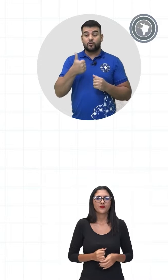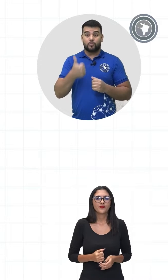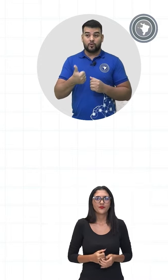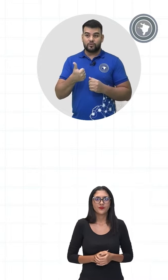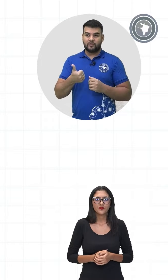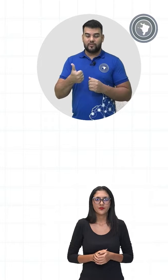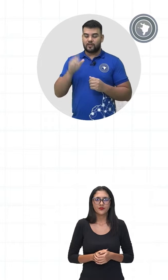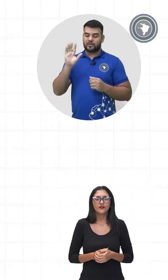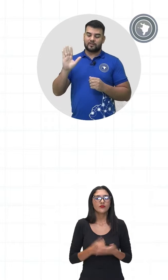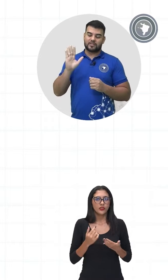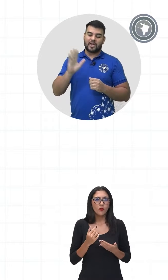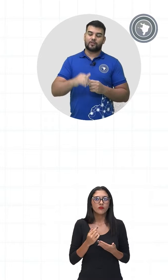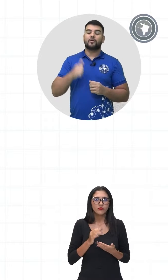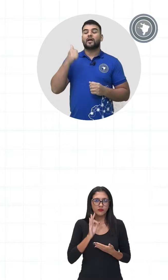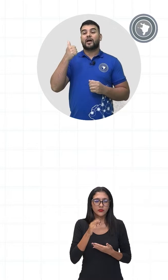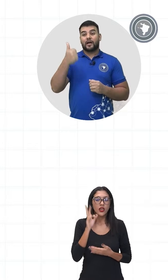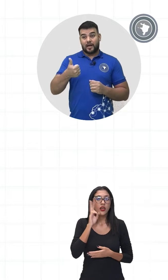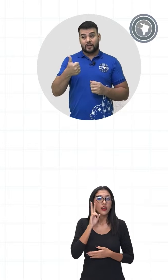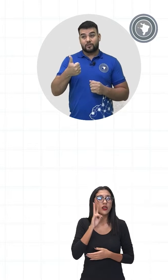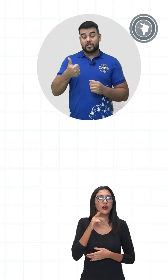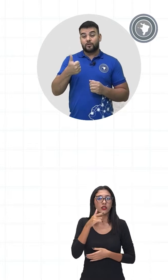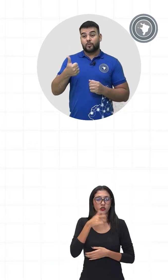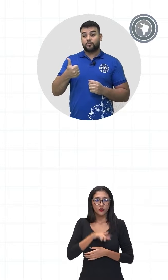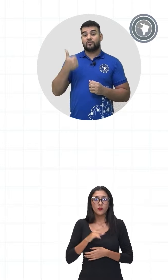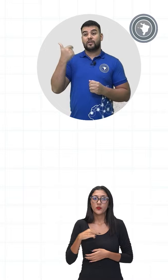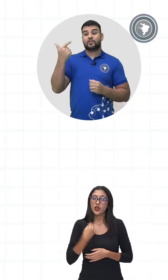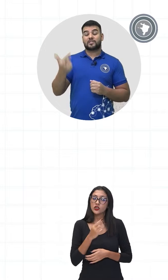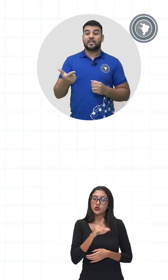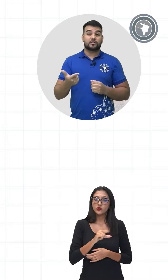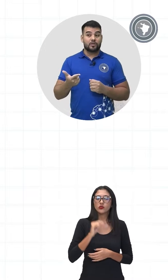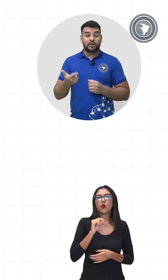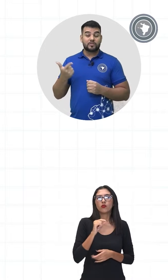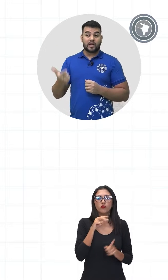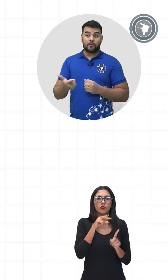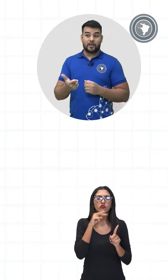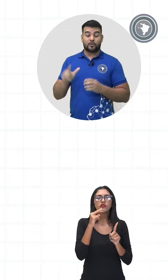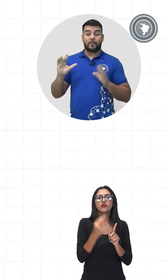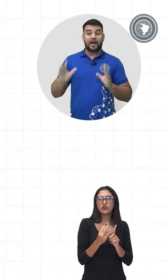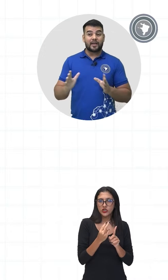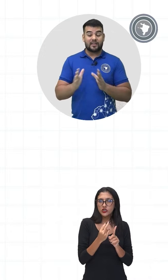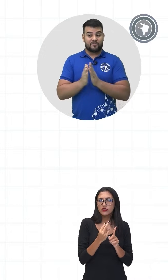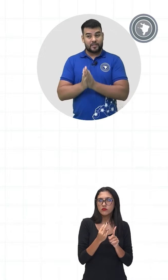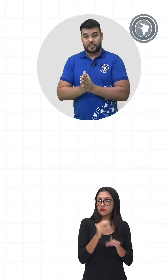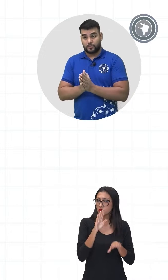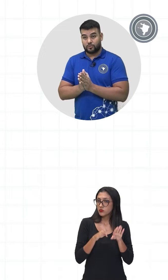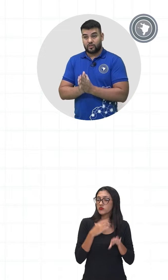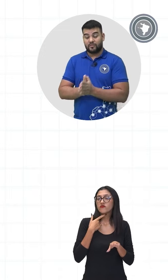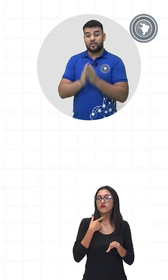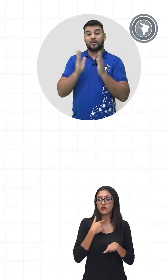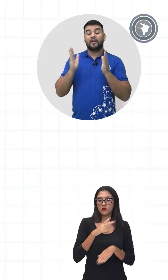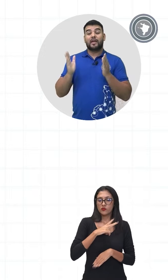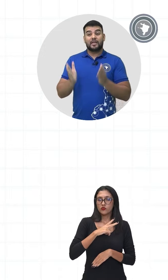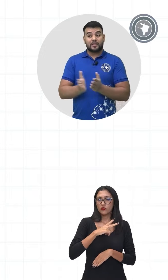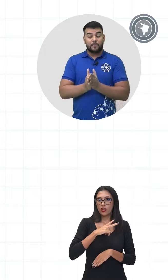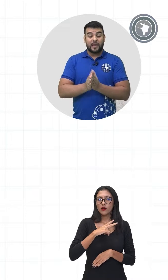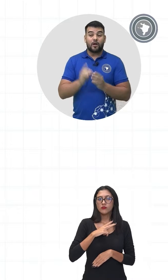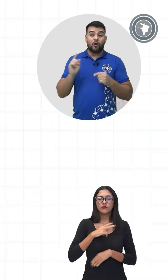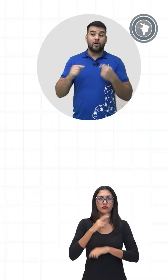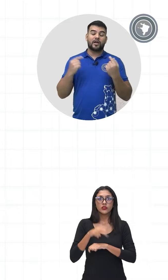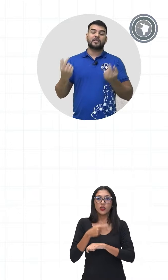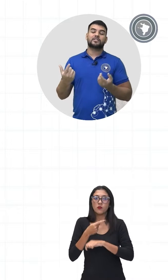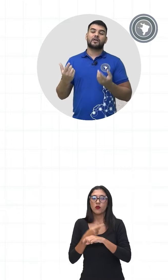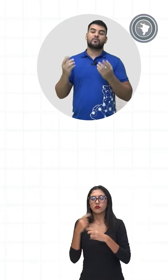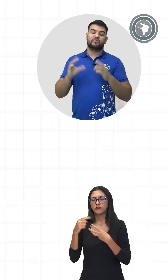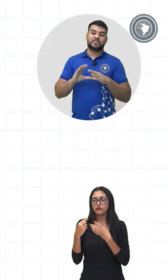a adoção de um ponto de vista, certo? Adotando o ponto de vista, selecionamos argumentos para defender esse ponto de vista e